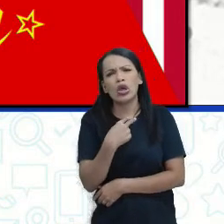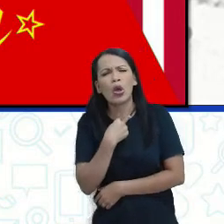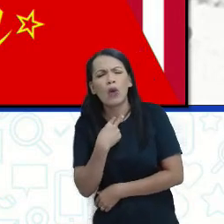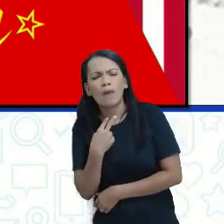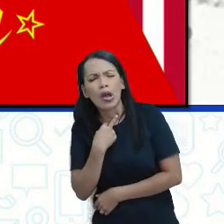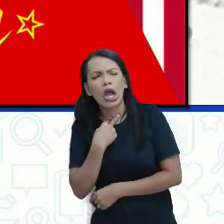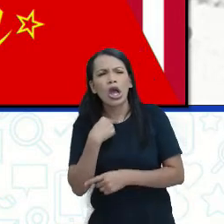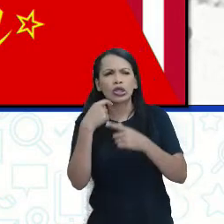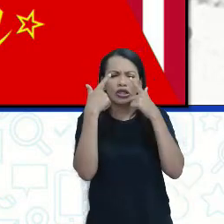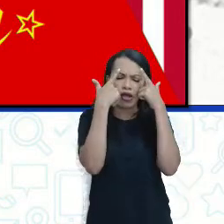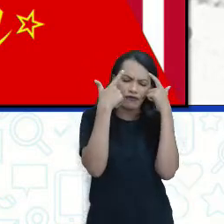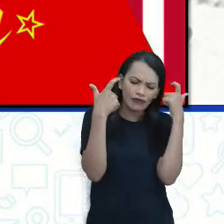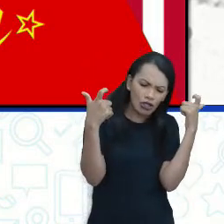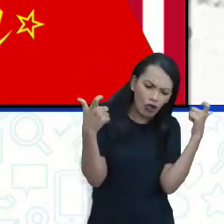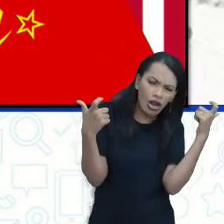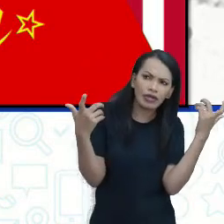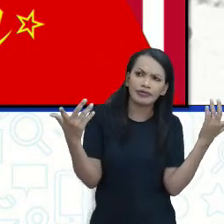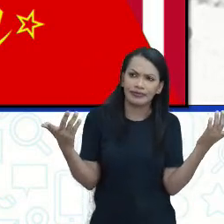era o tratado